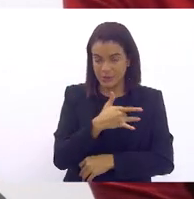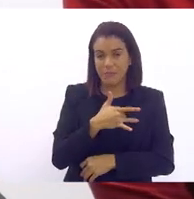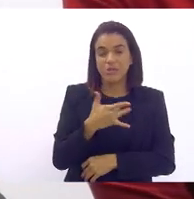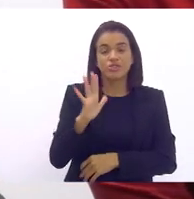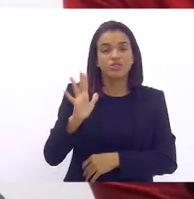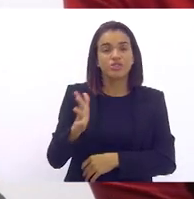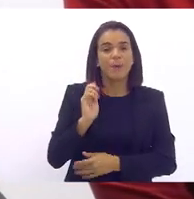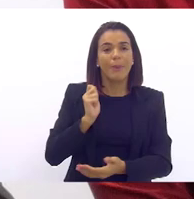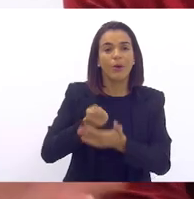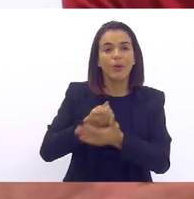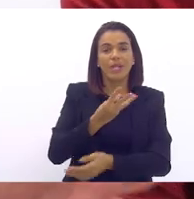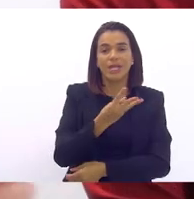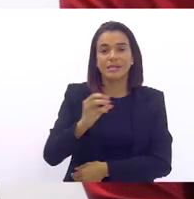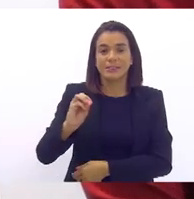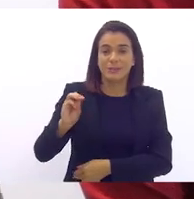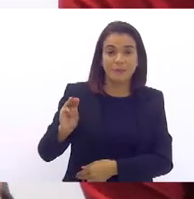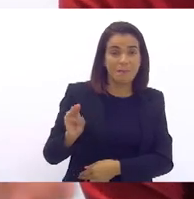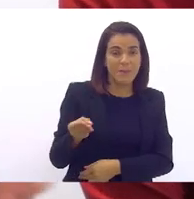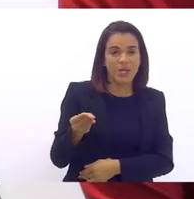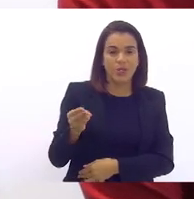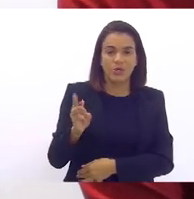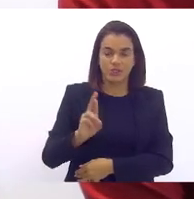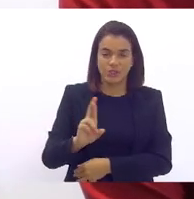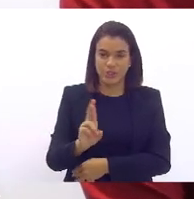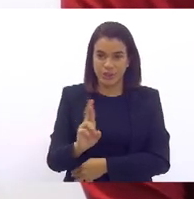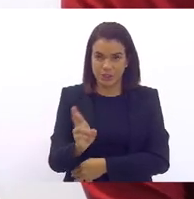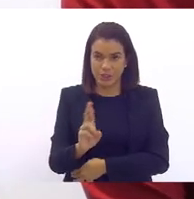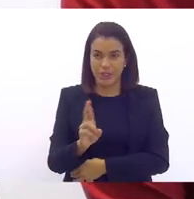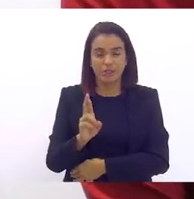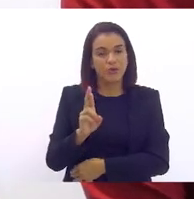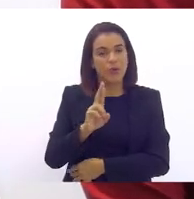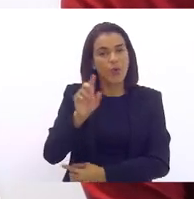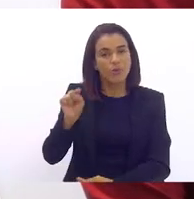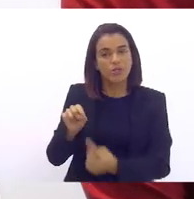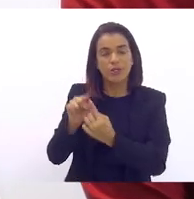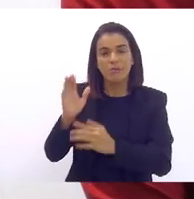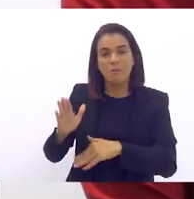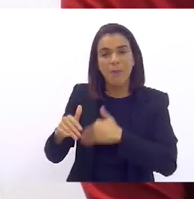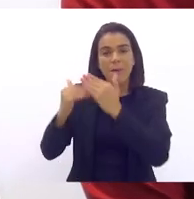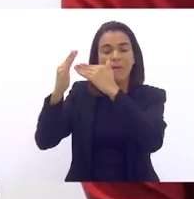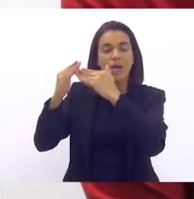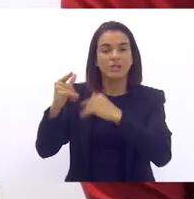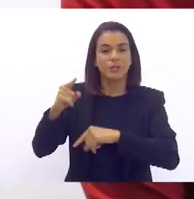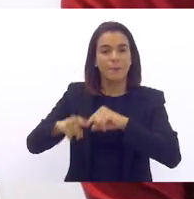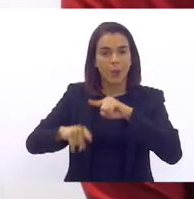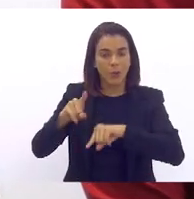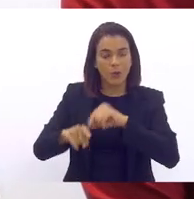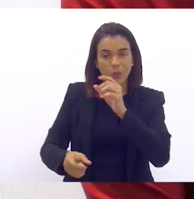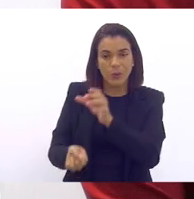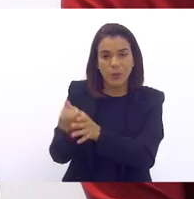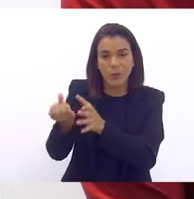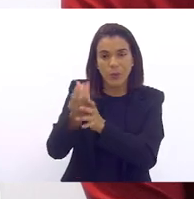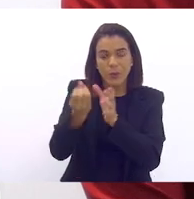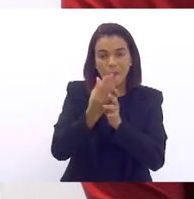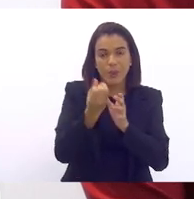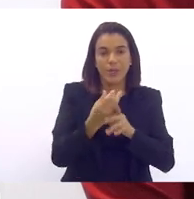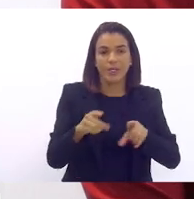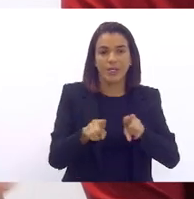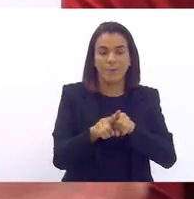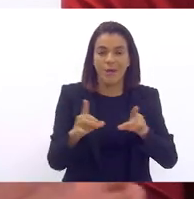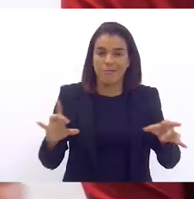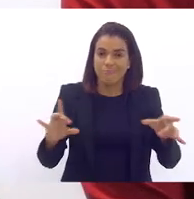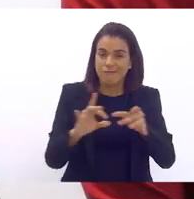300 milhões deais são plataformas a favor do desenvolvimento de produtos ali Estamos também eh